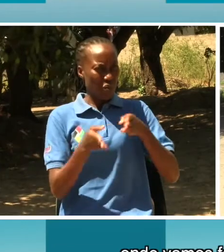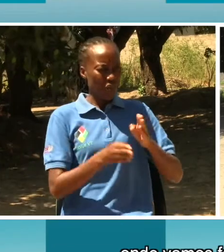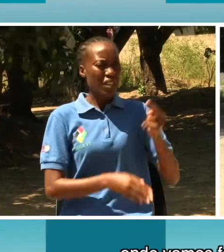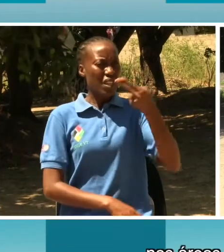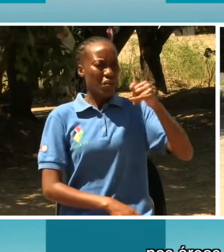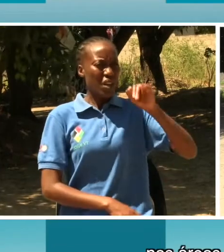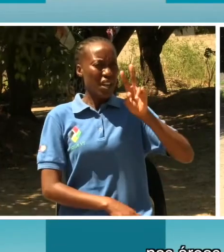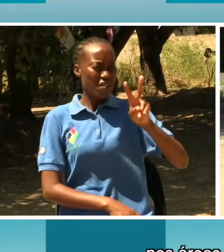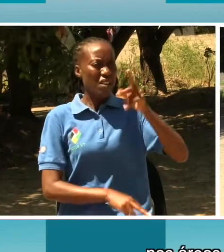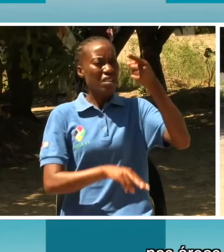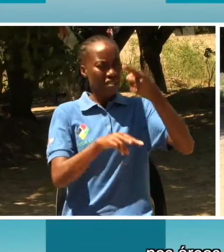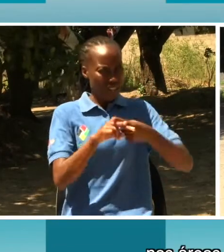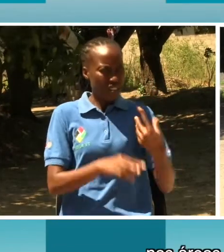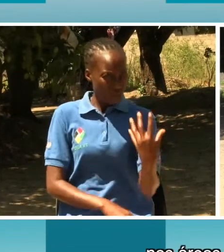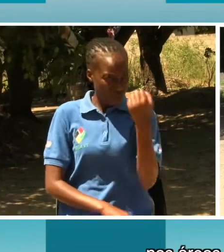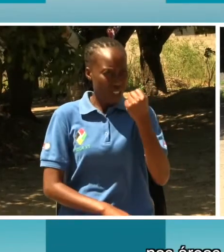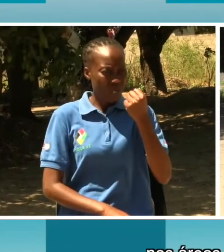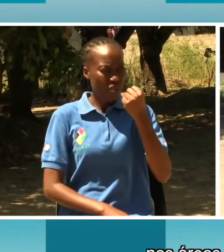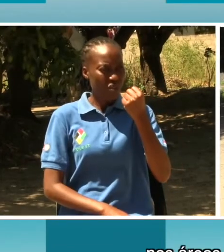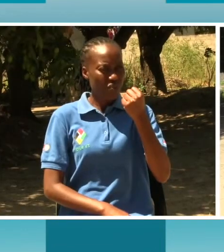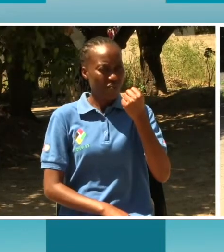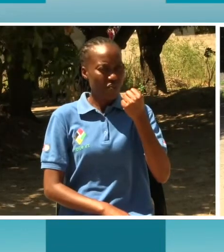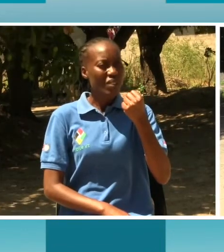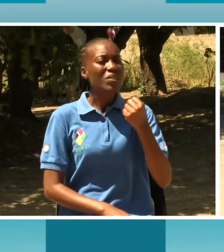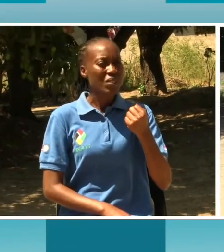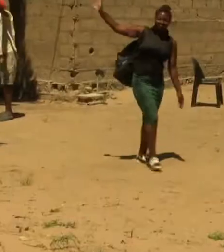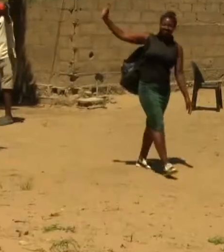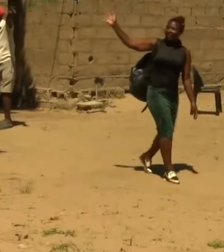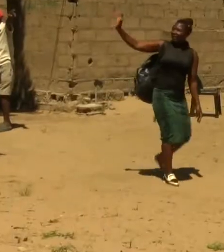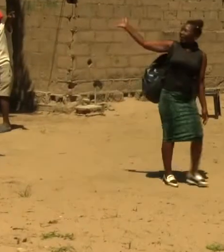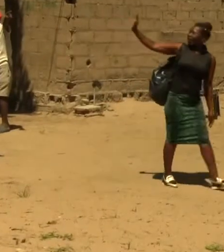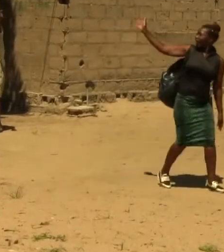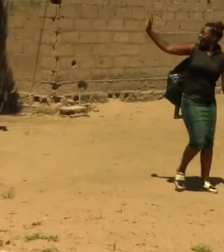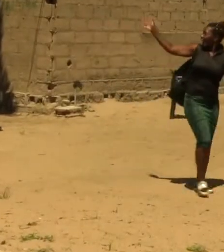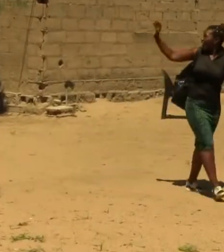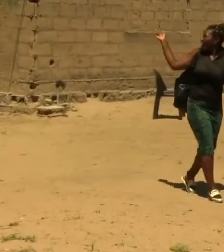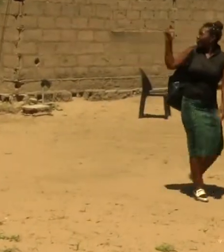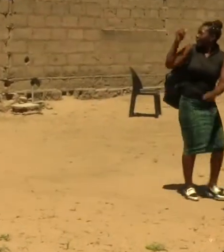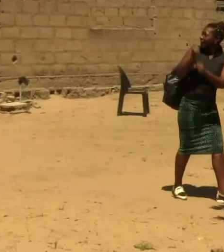saúde sexual reprodutiva, na área de HIV-Sida.